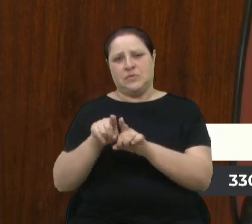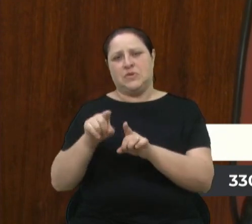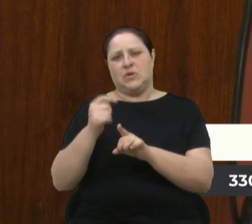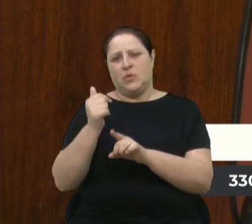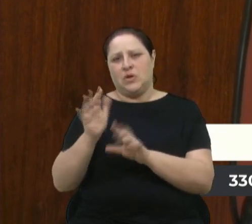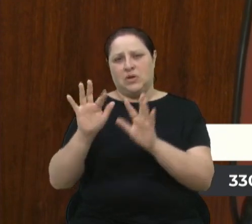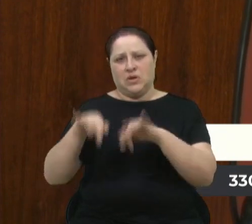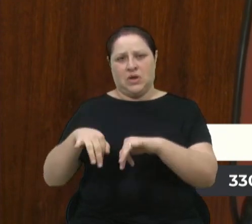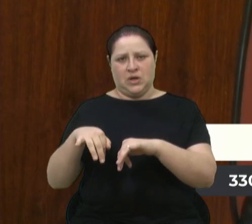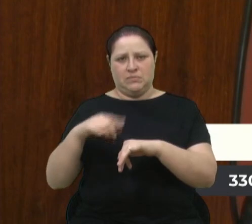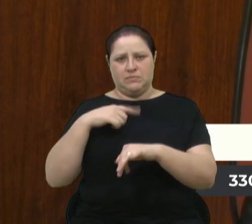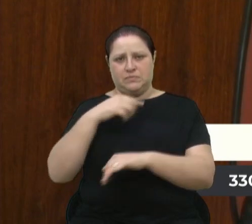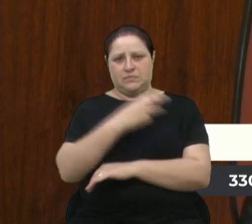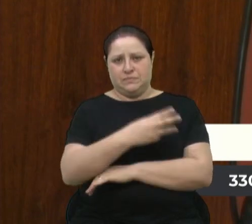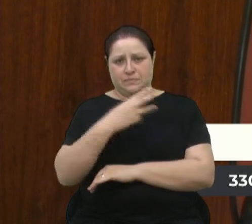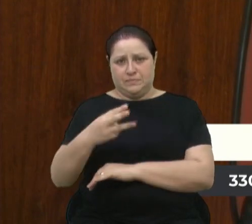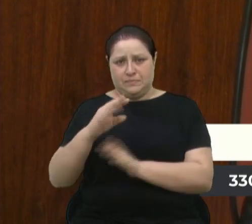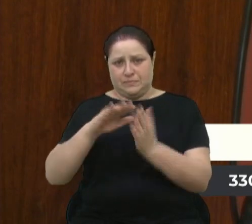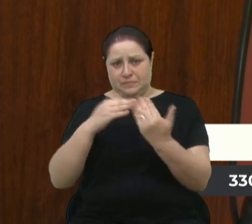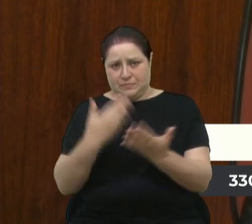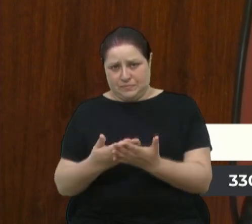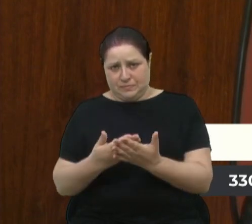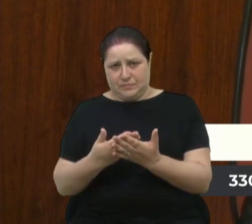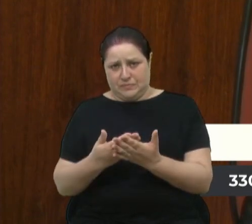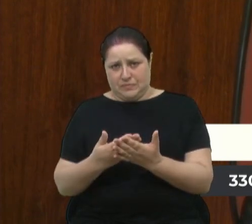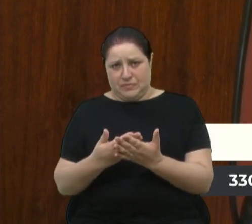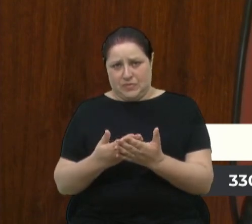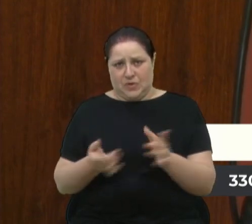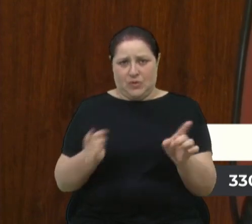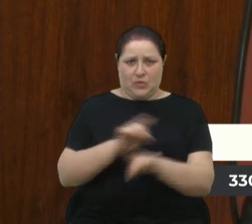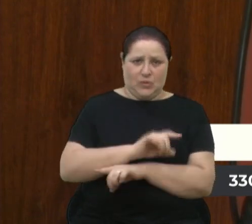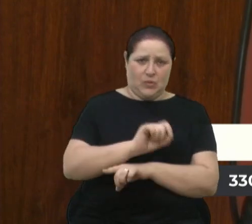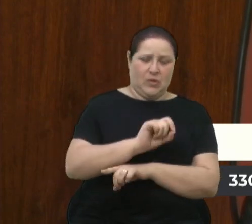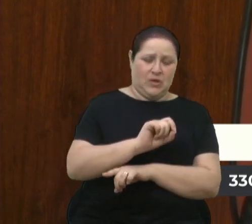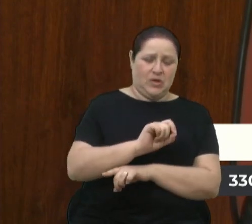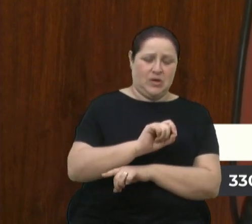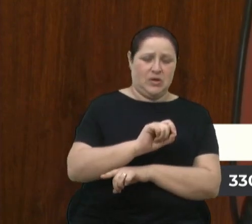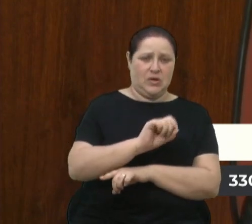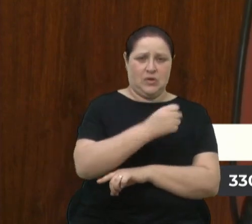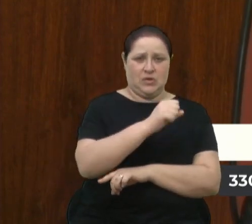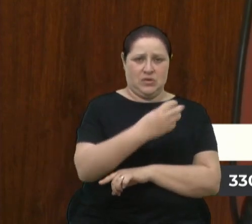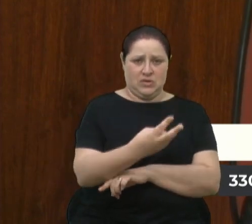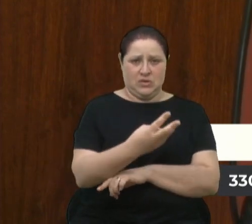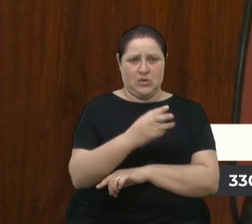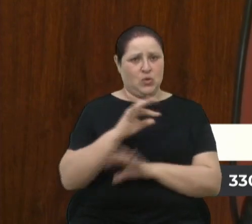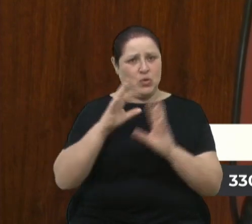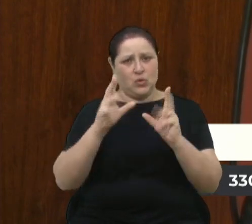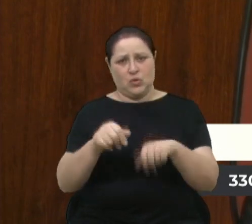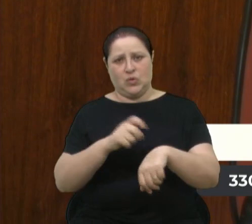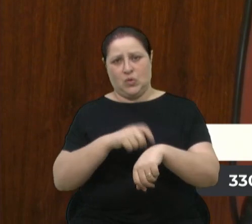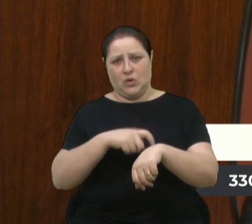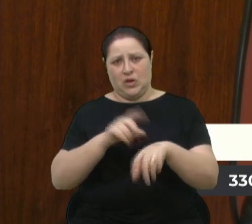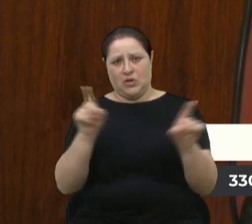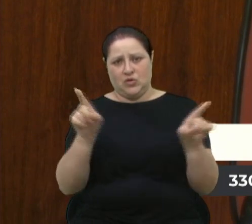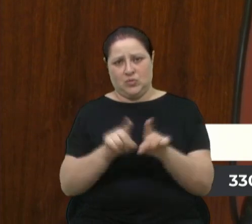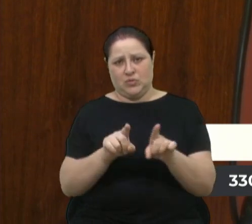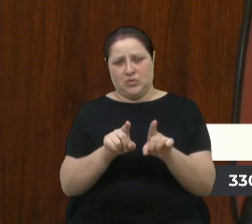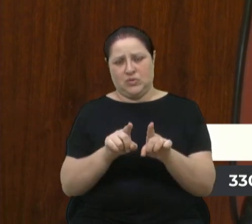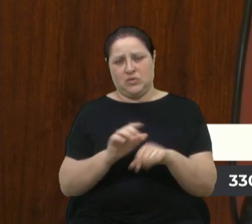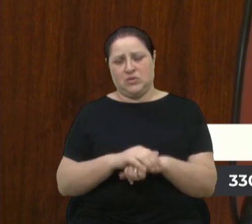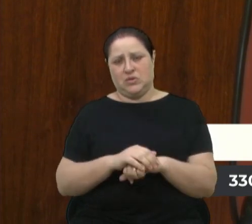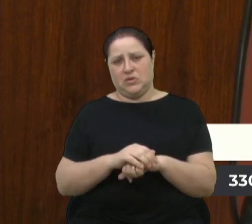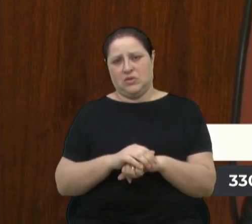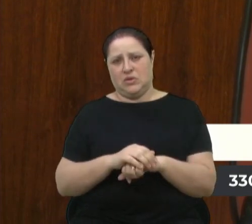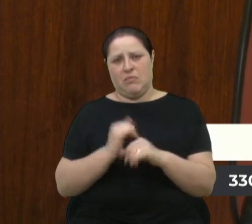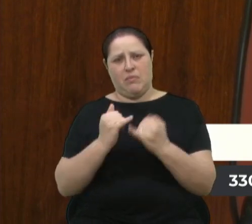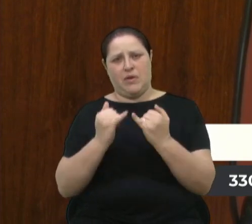para 33 escolas, ao invés de 83, e todas com horário reduzido, como se